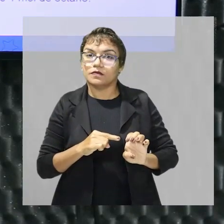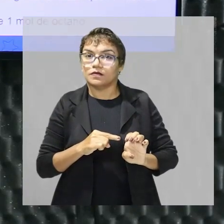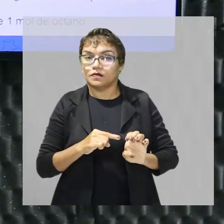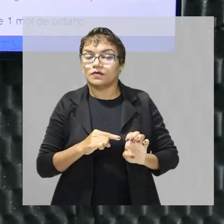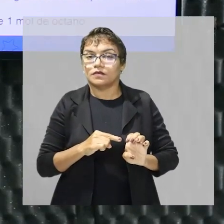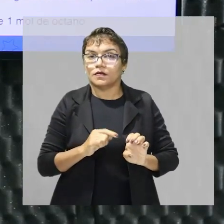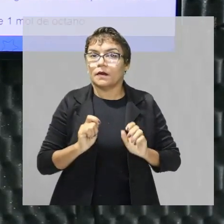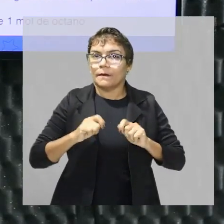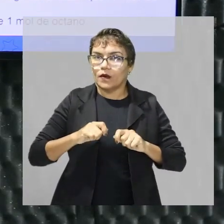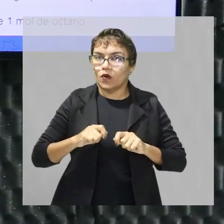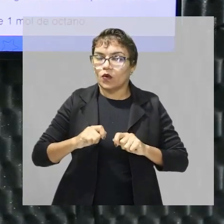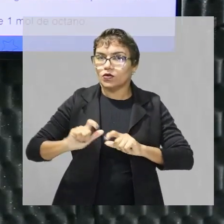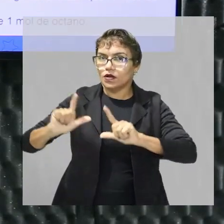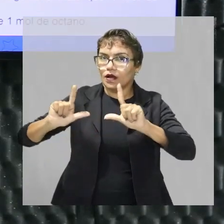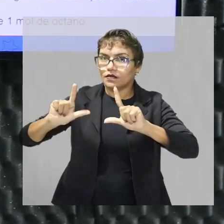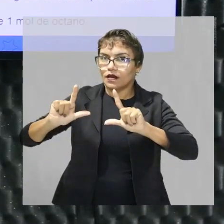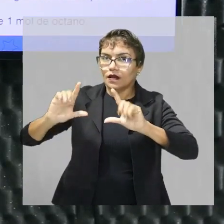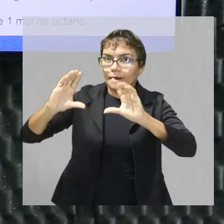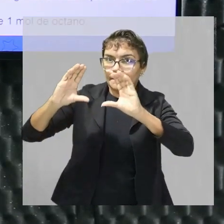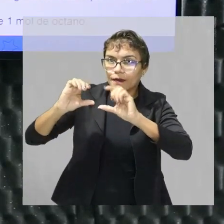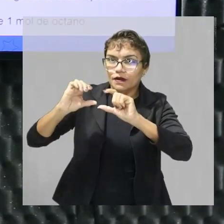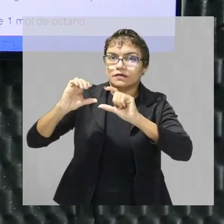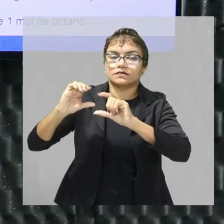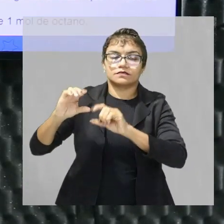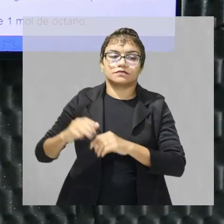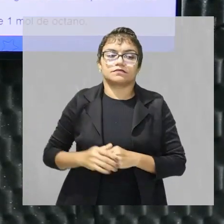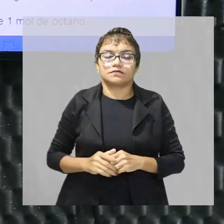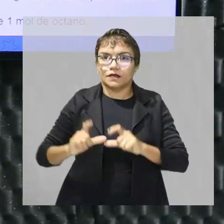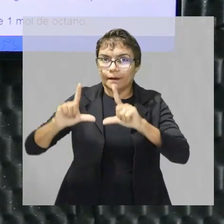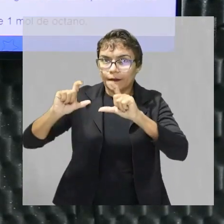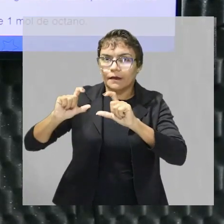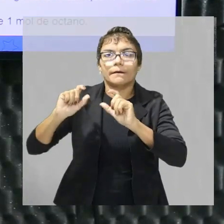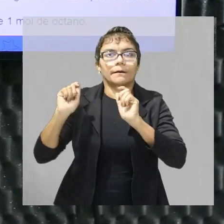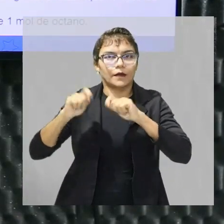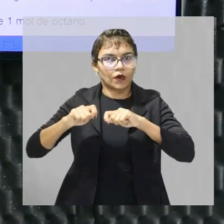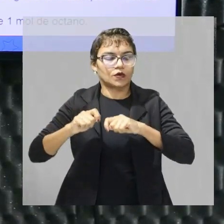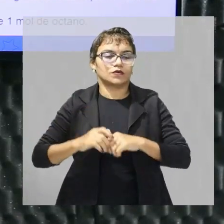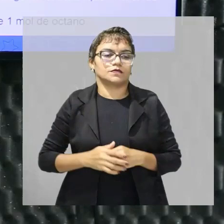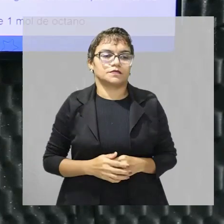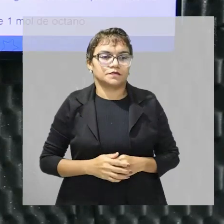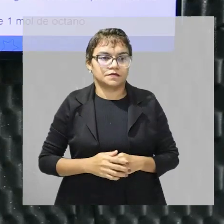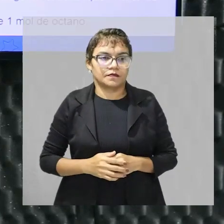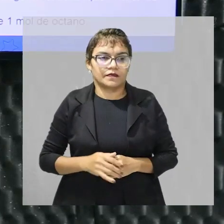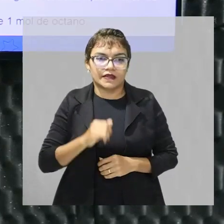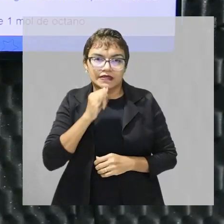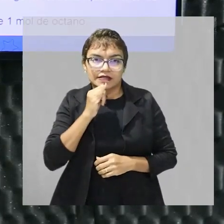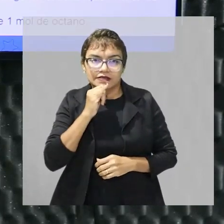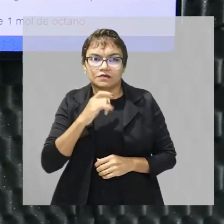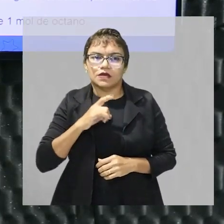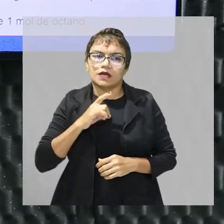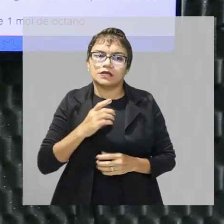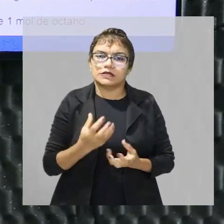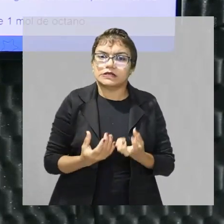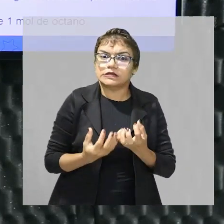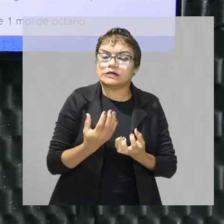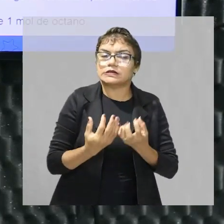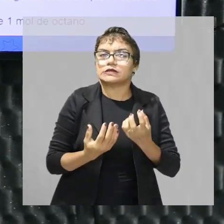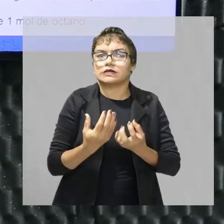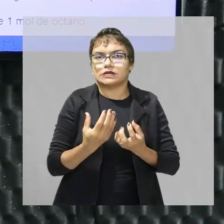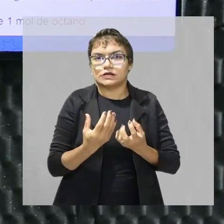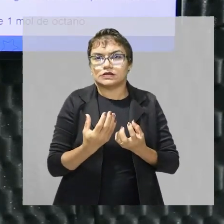fazer, certo? A questão fala de reação de combustão, reação de queima. Então, eu vou ter